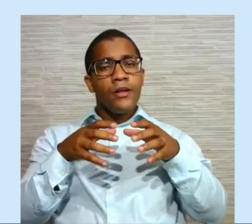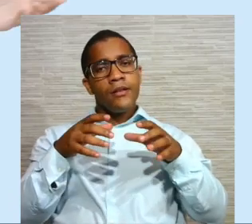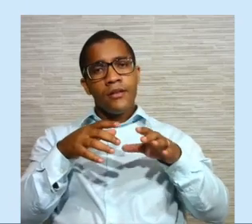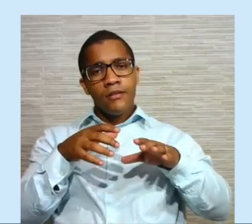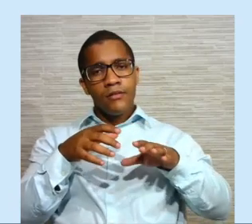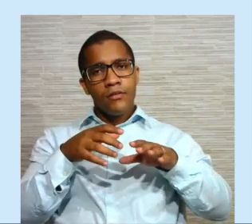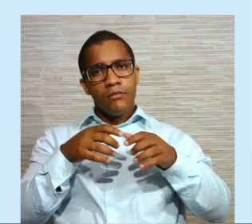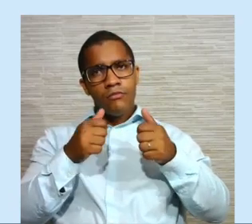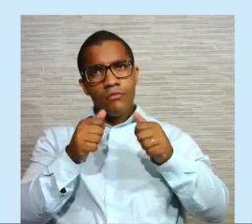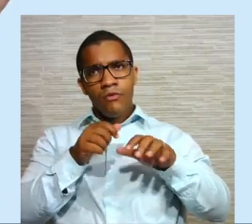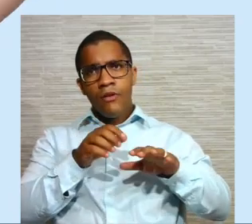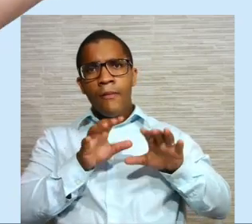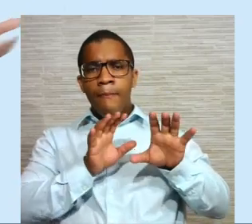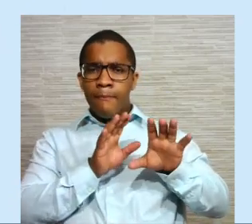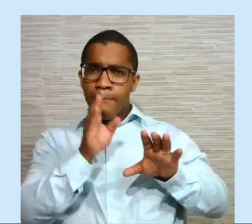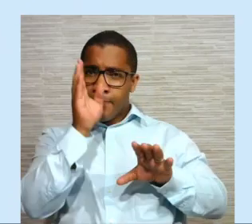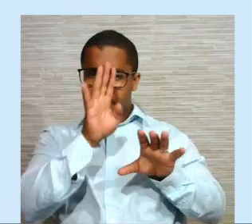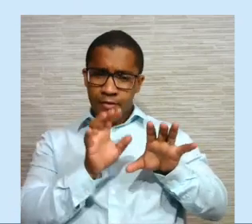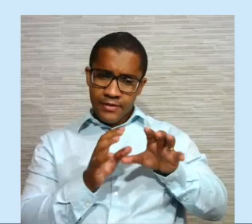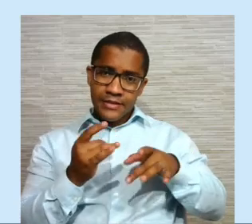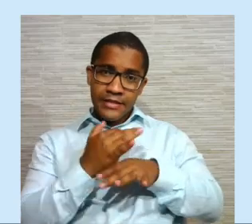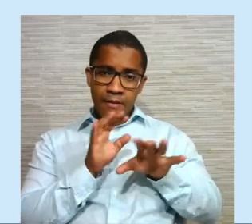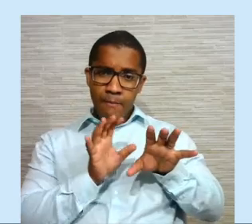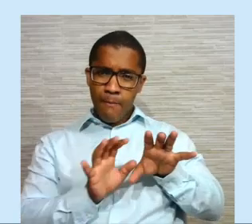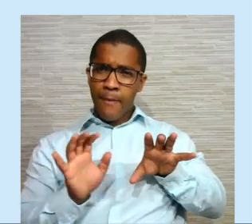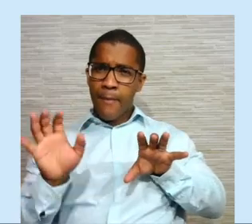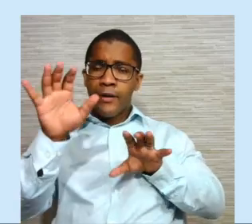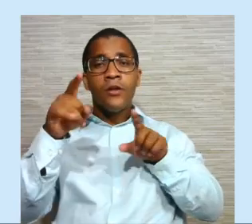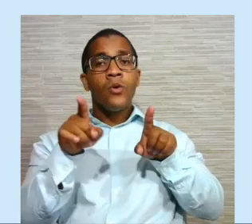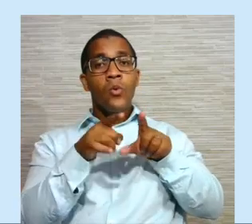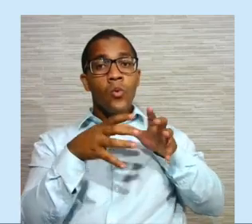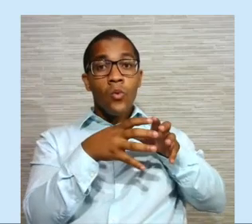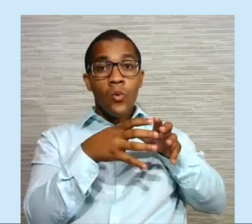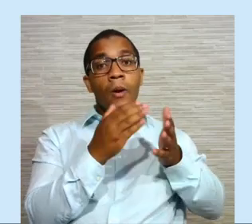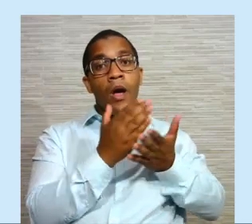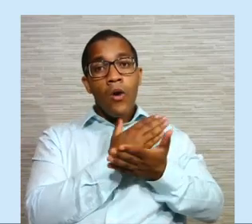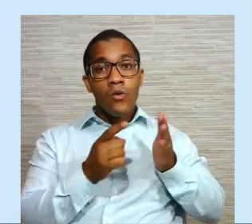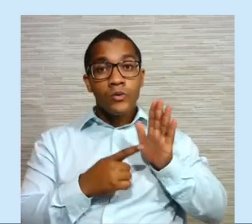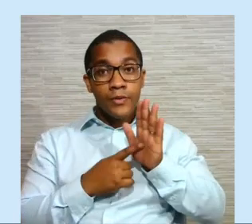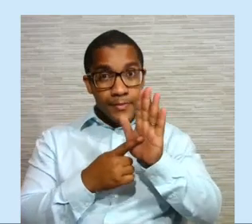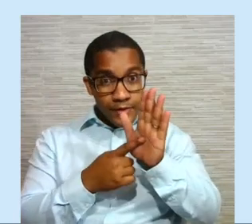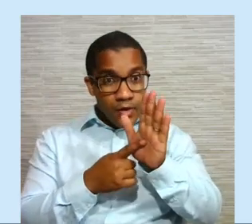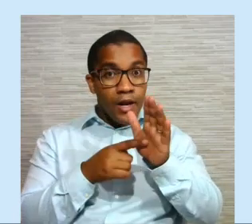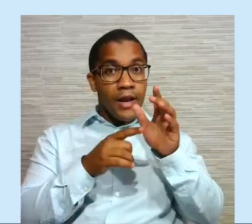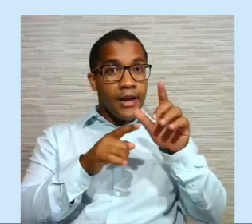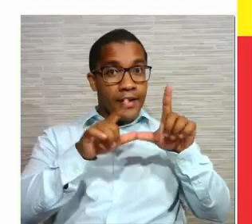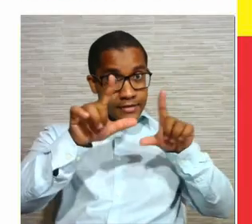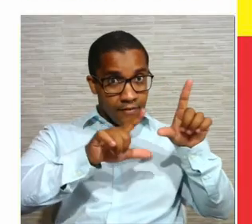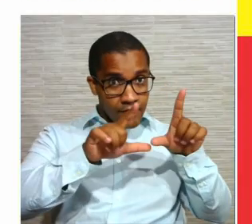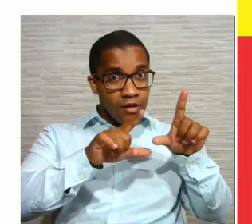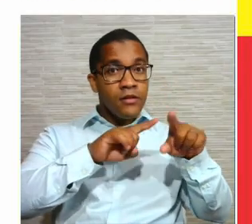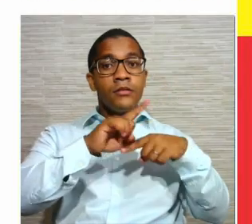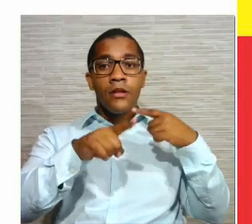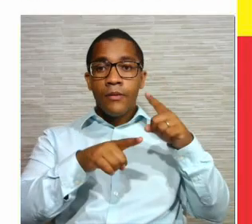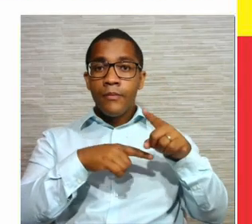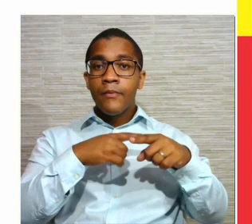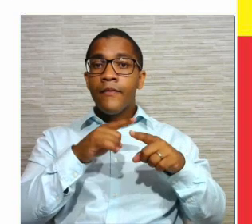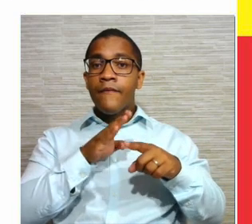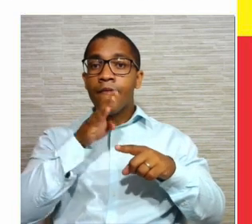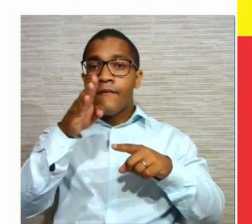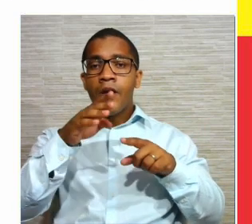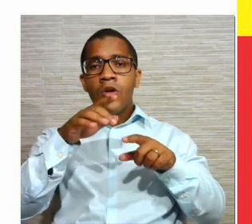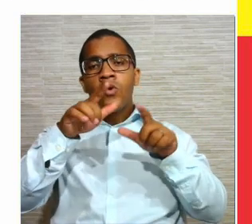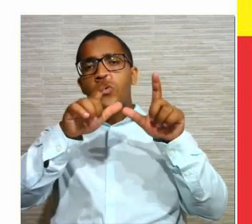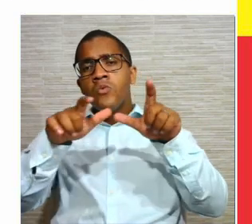do programa em várias cidades do Brasil, com algumas bandas também que eram lançadas no programa dele. A partir